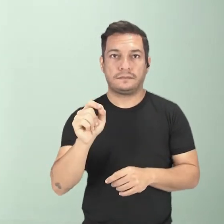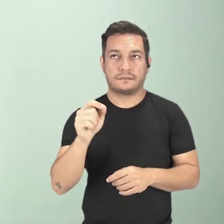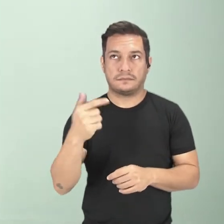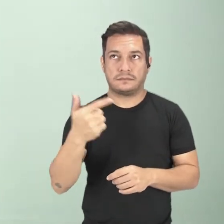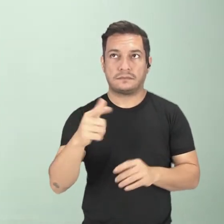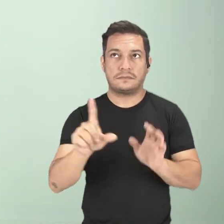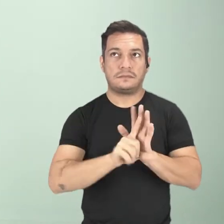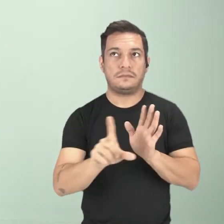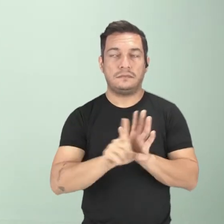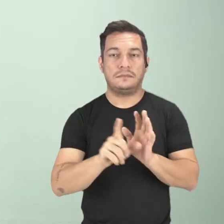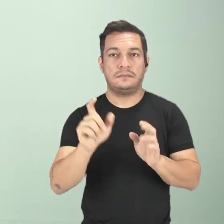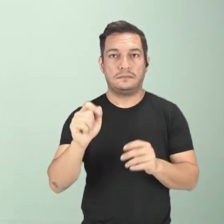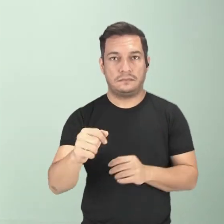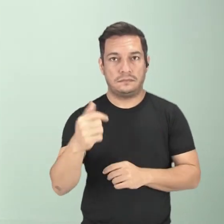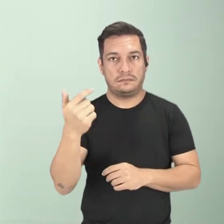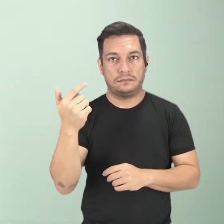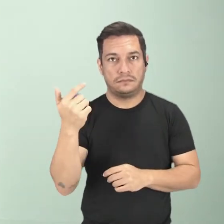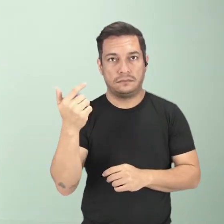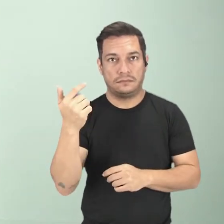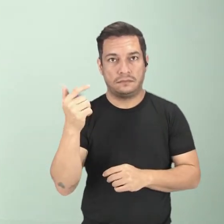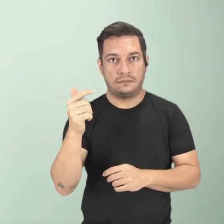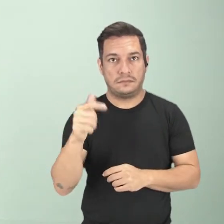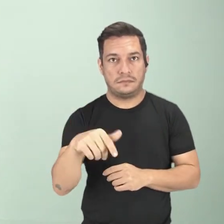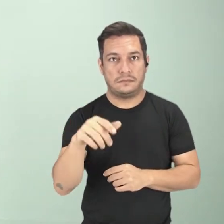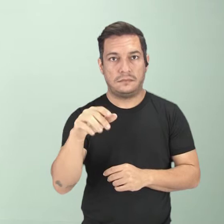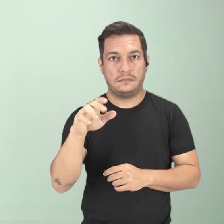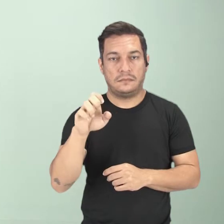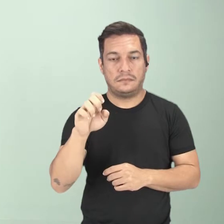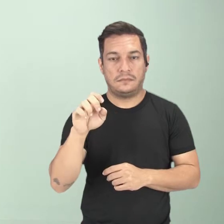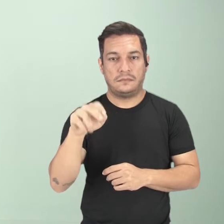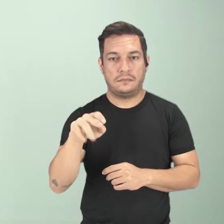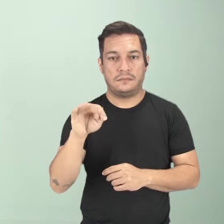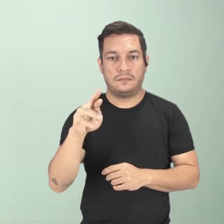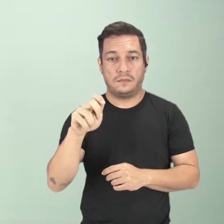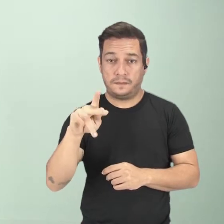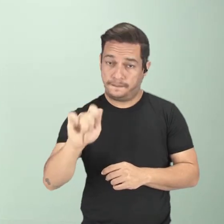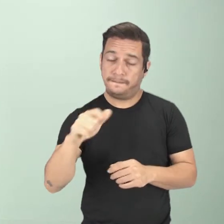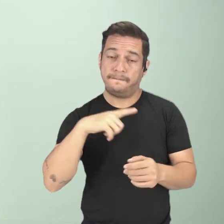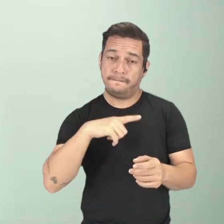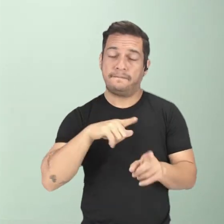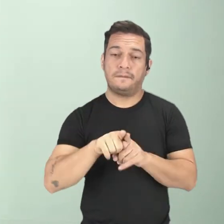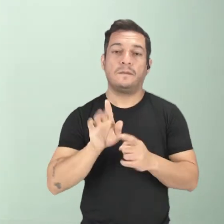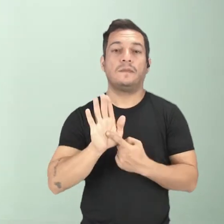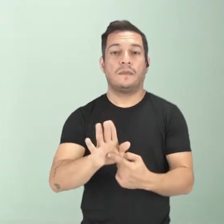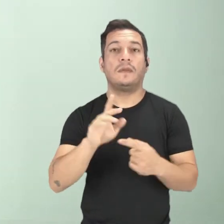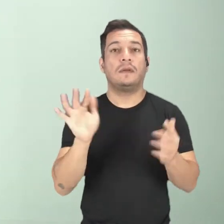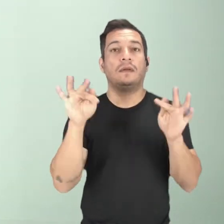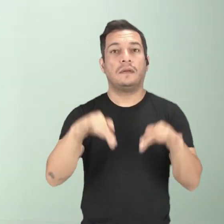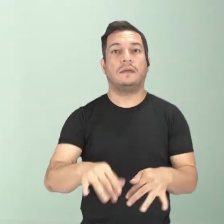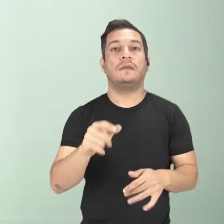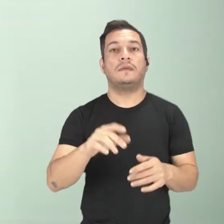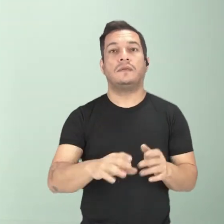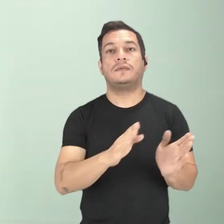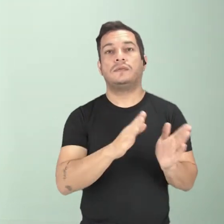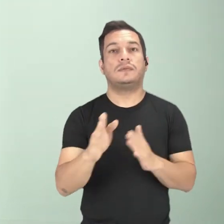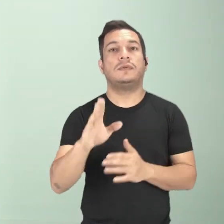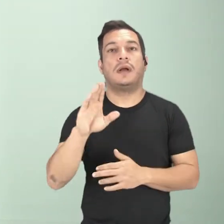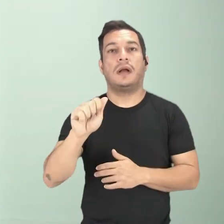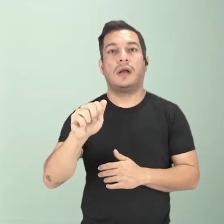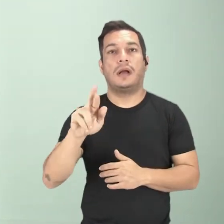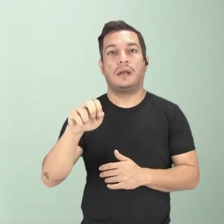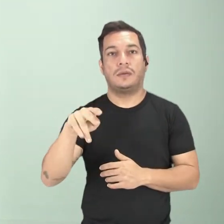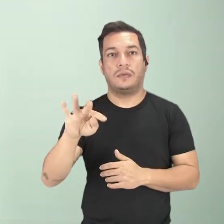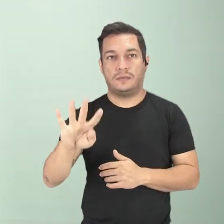lei da termodinâmica quanto a entropia trazem, e vou concluir falando do ciclo de Carnot,